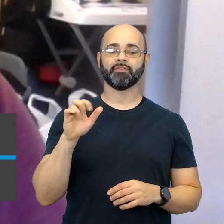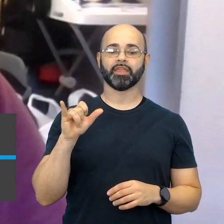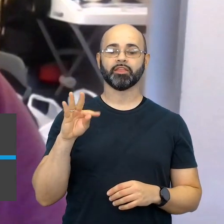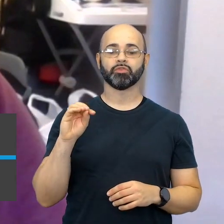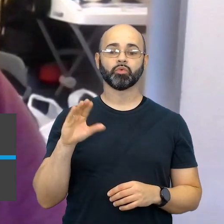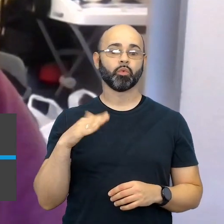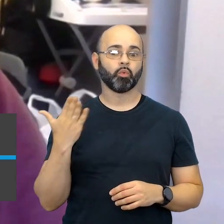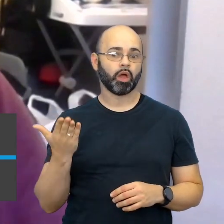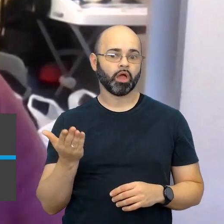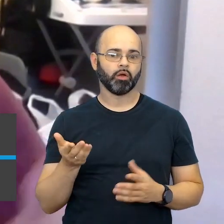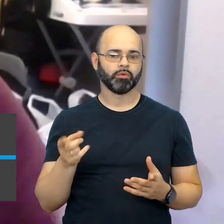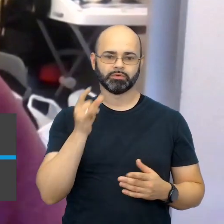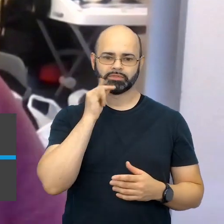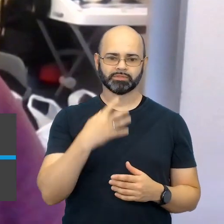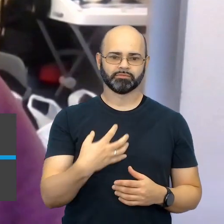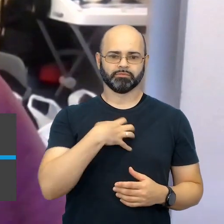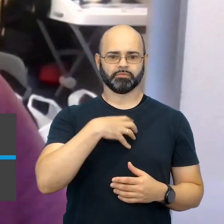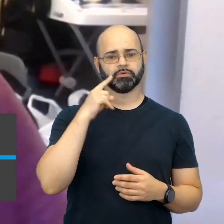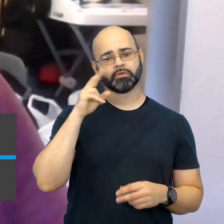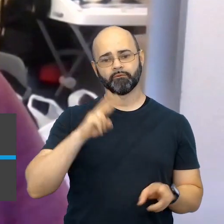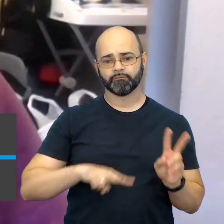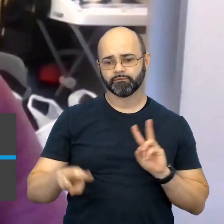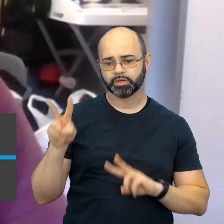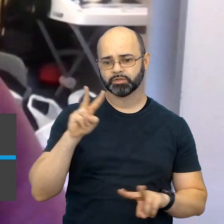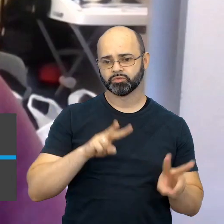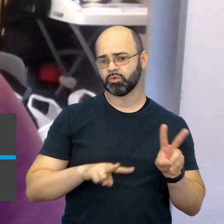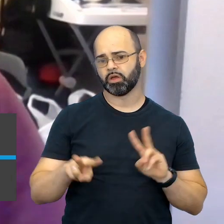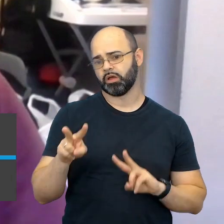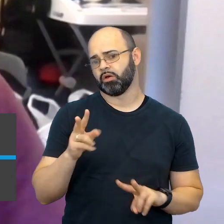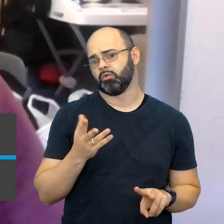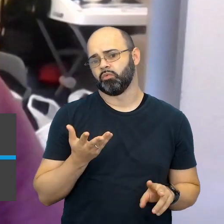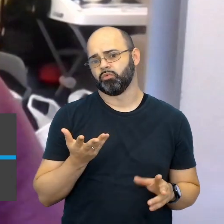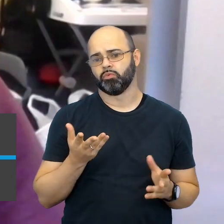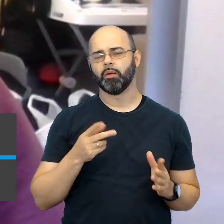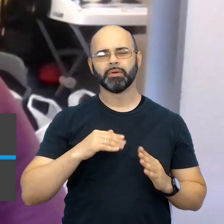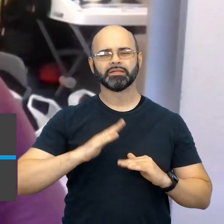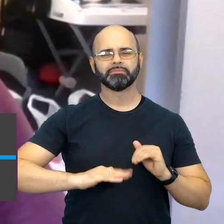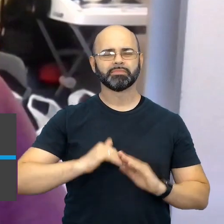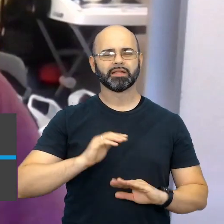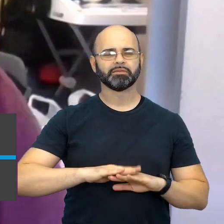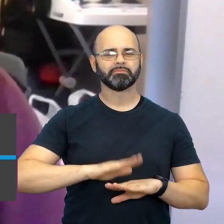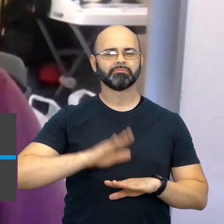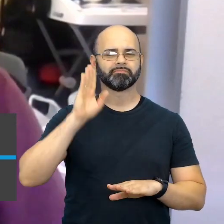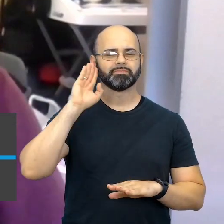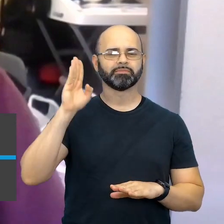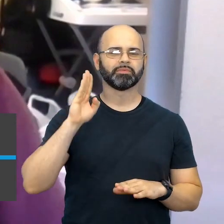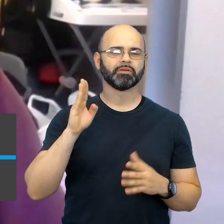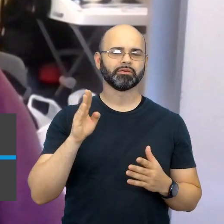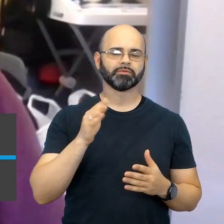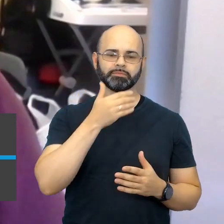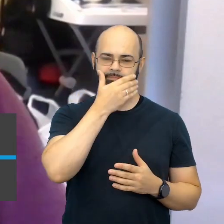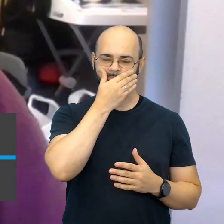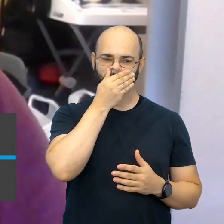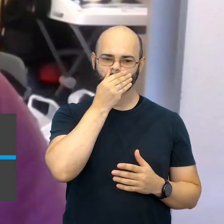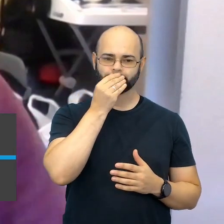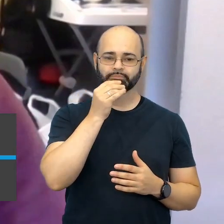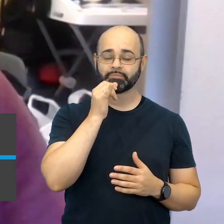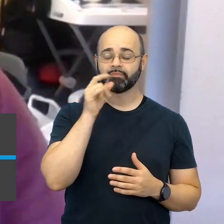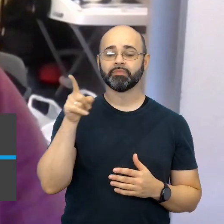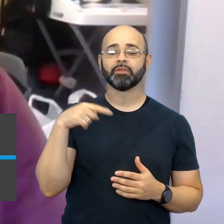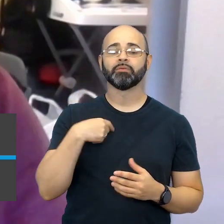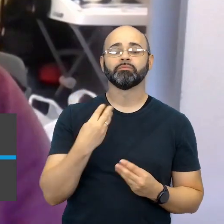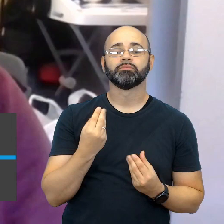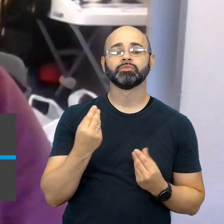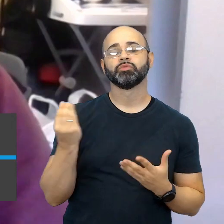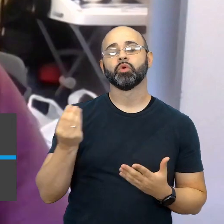se você, efeitos sejam efeitos visuais, sejam efeitos mais práticos assim de, eu quero determinar qual o formato desse